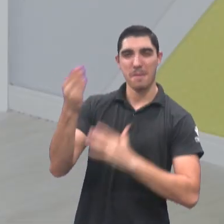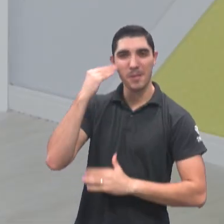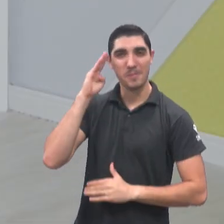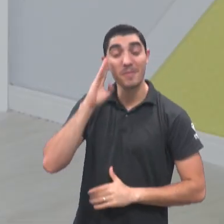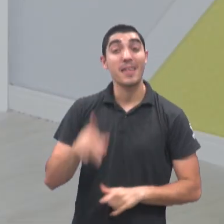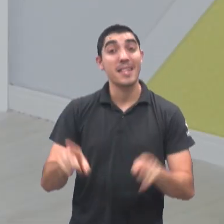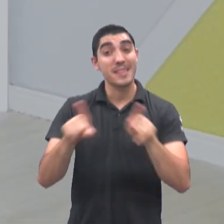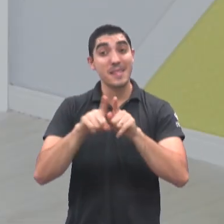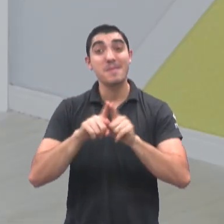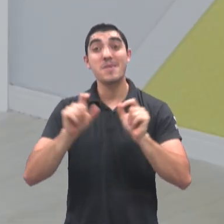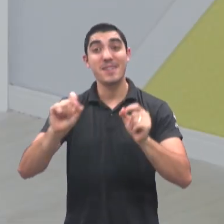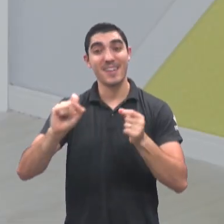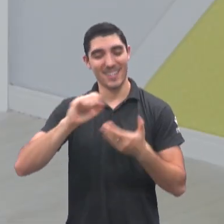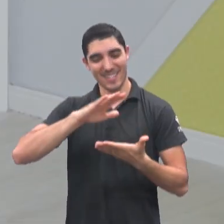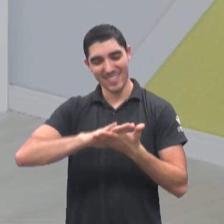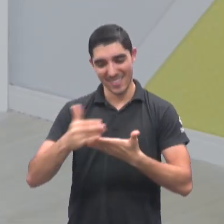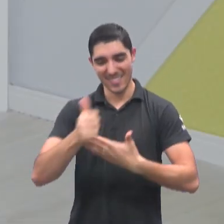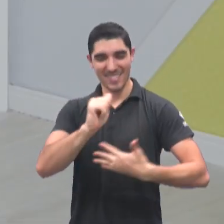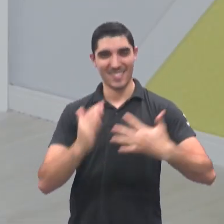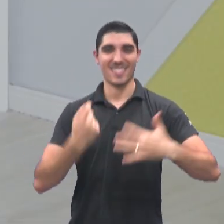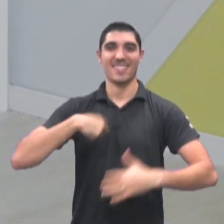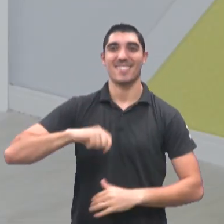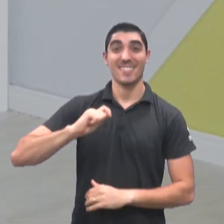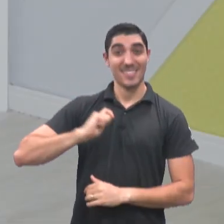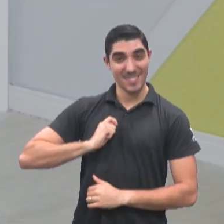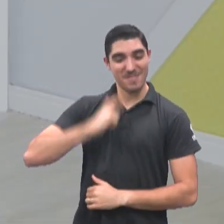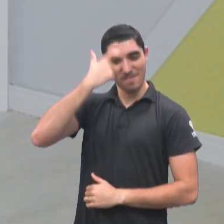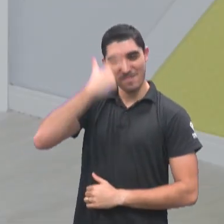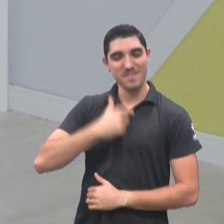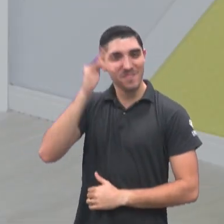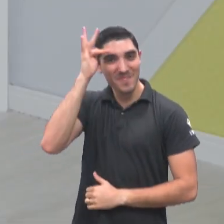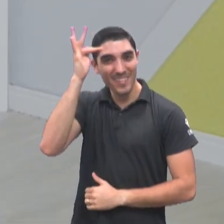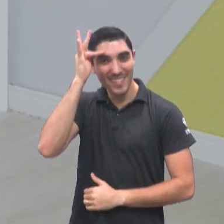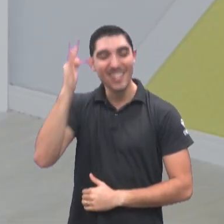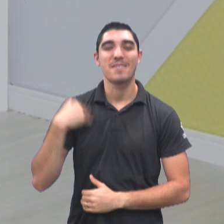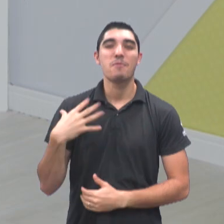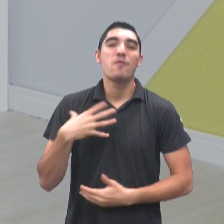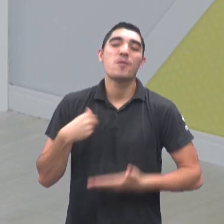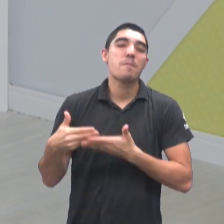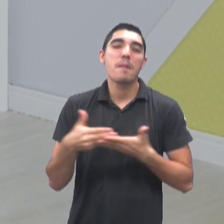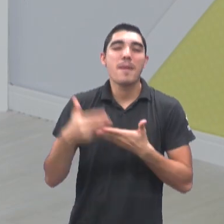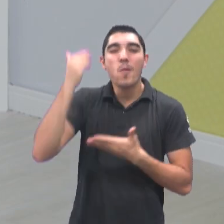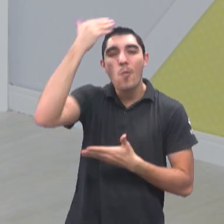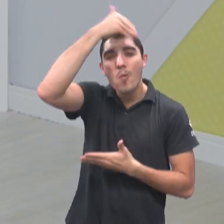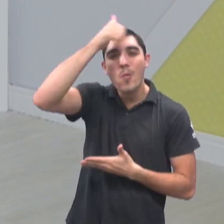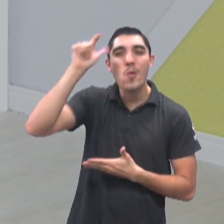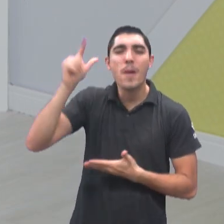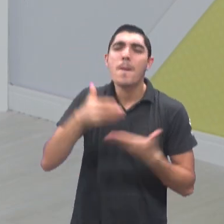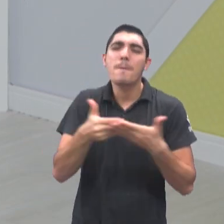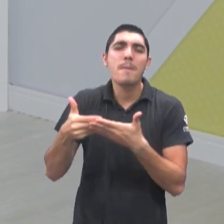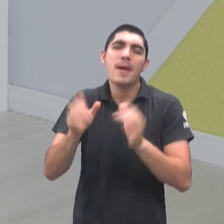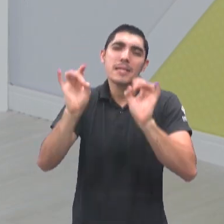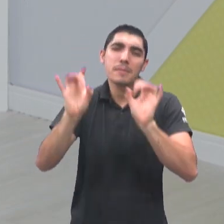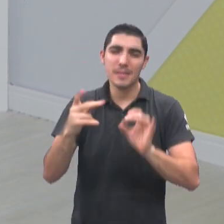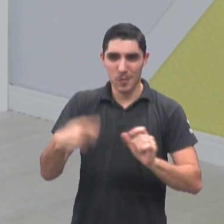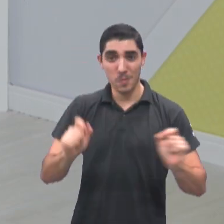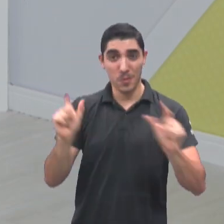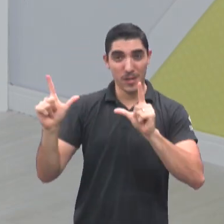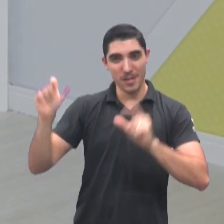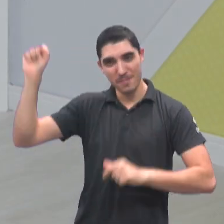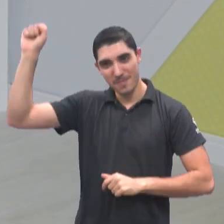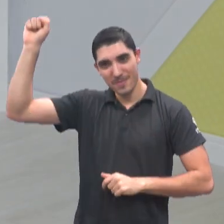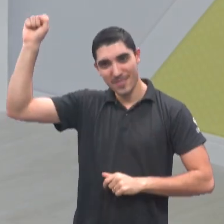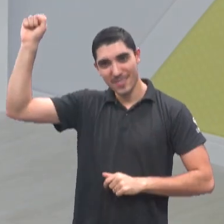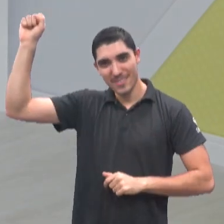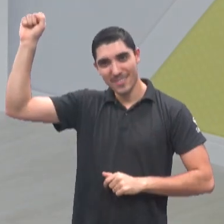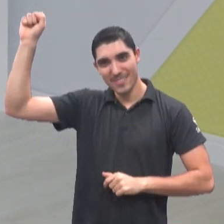aqui com a gente também o nosso intérprete de Libras, o nosso querido Luiz Fernando, o papai do Lorenzo. Lorenzo, que é o mascotinho da Hora do Esporte. Deixa eu ver se vai dar aqui,